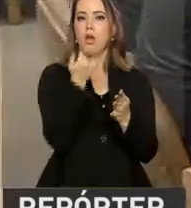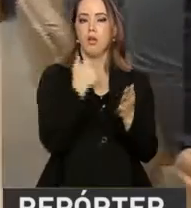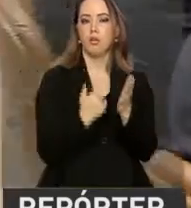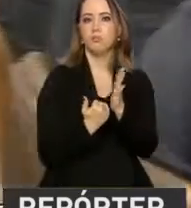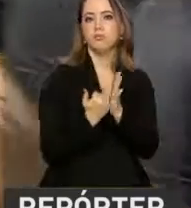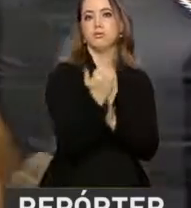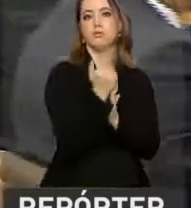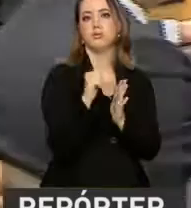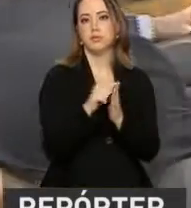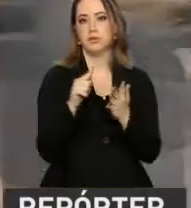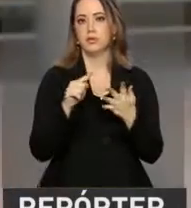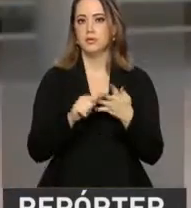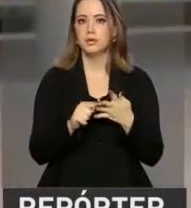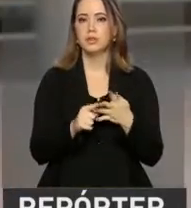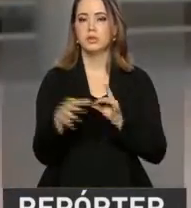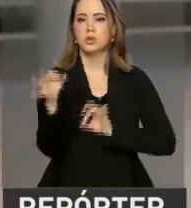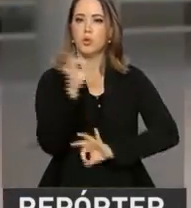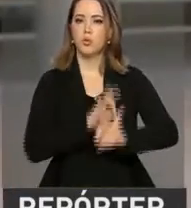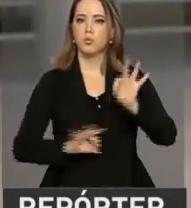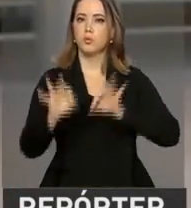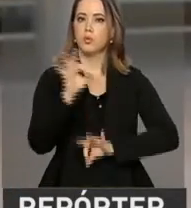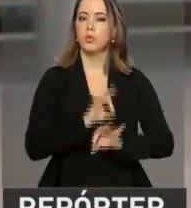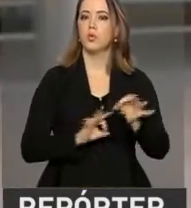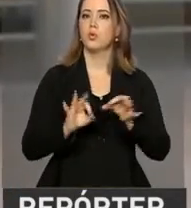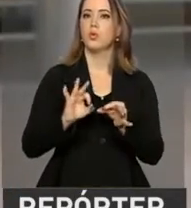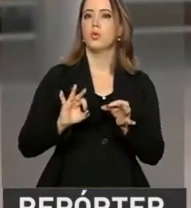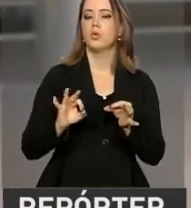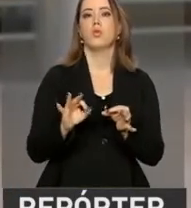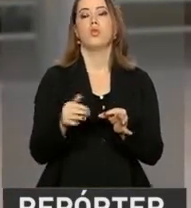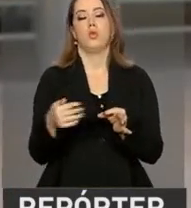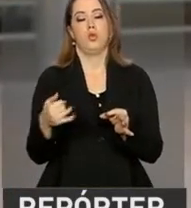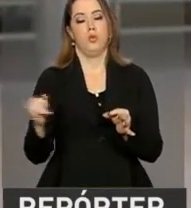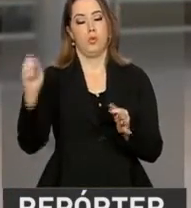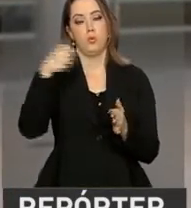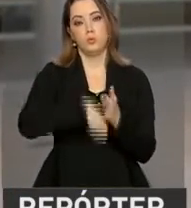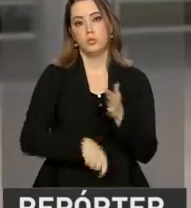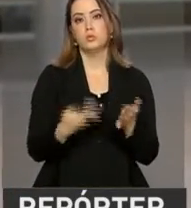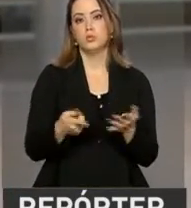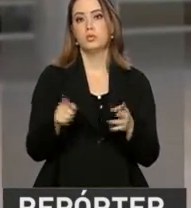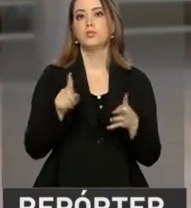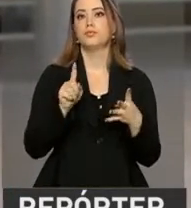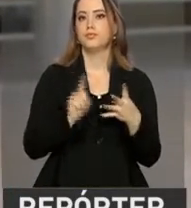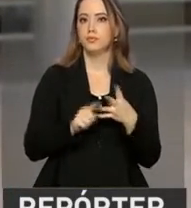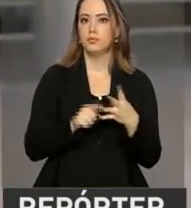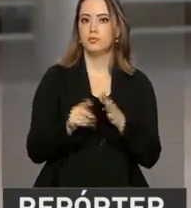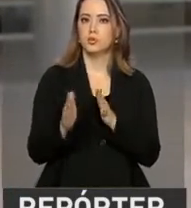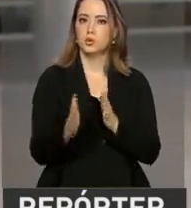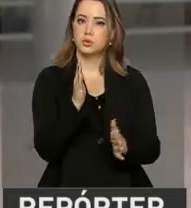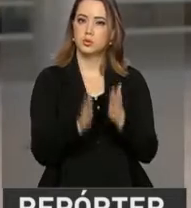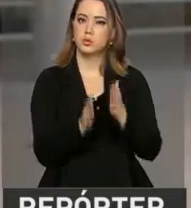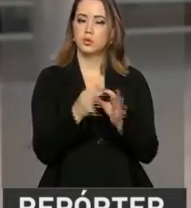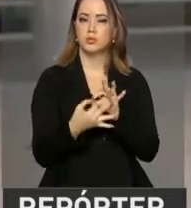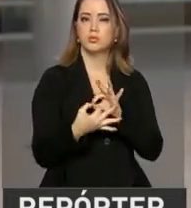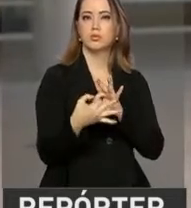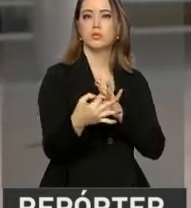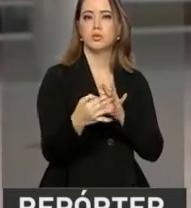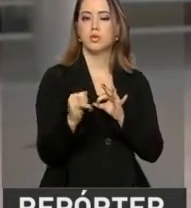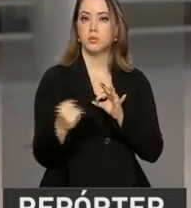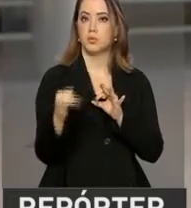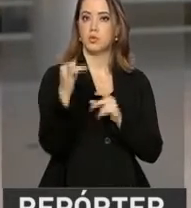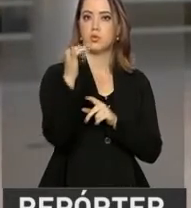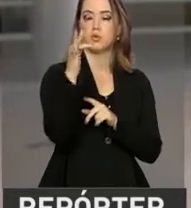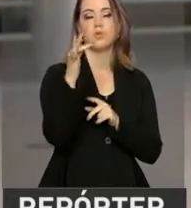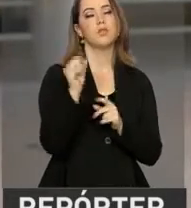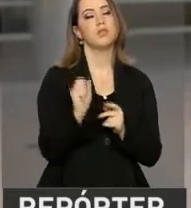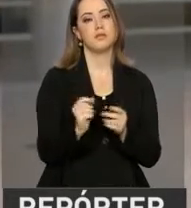ao ajuste fiscal e a possibilidade de uma inflação inercial, justamente por causa desse período prolongado que nós tivemos de alta inflação